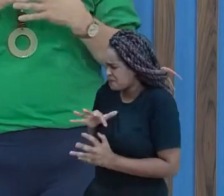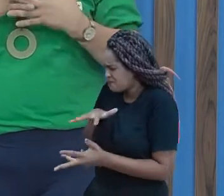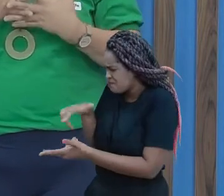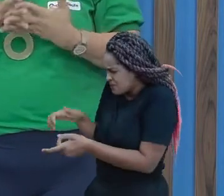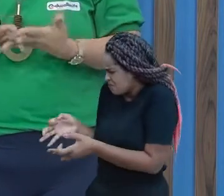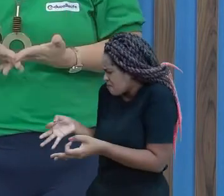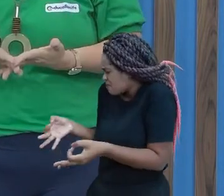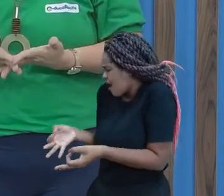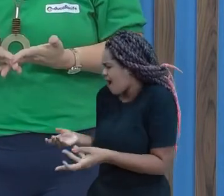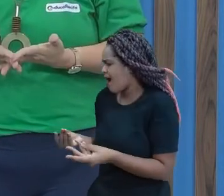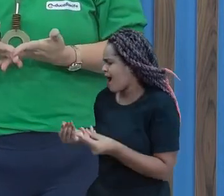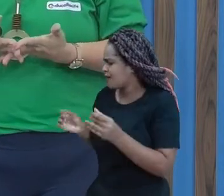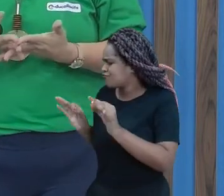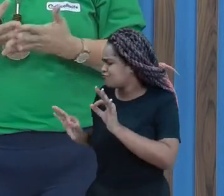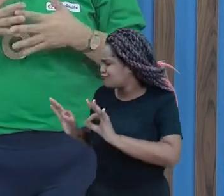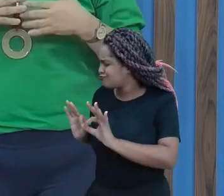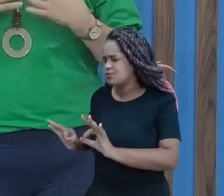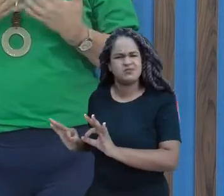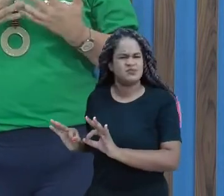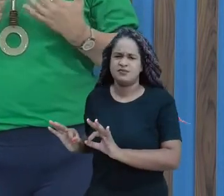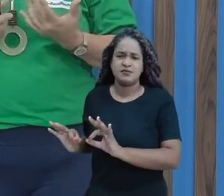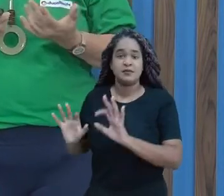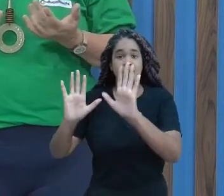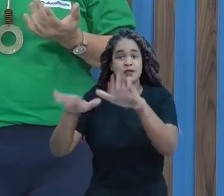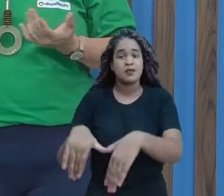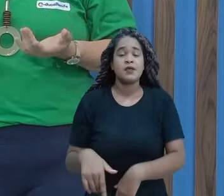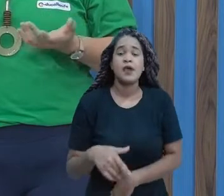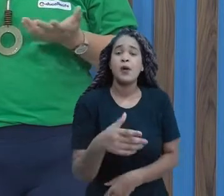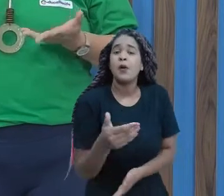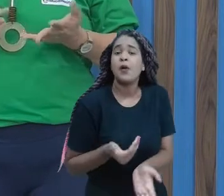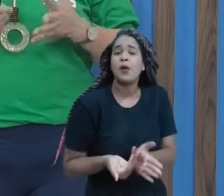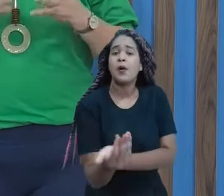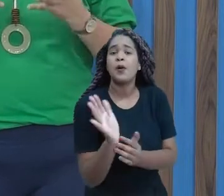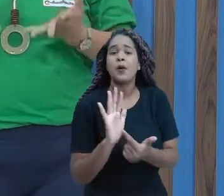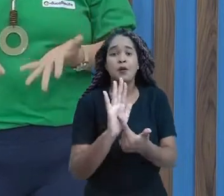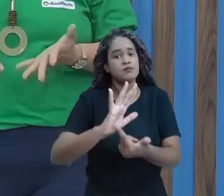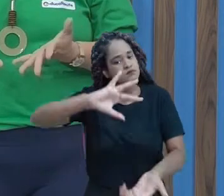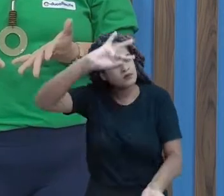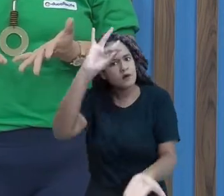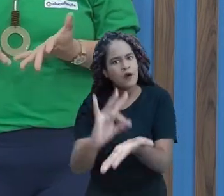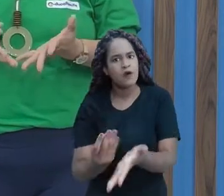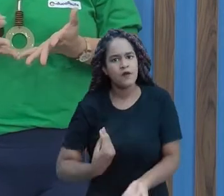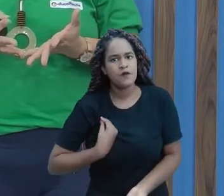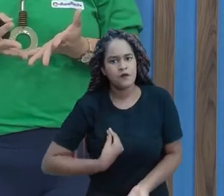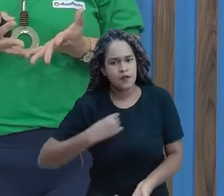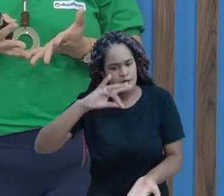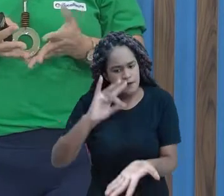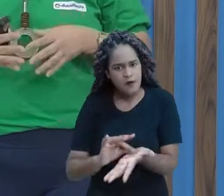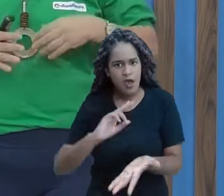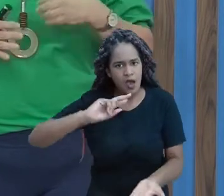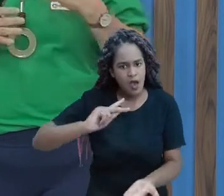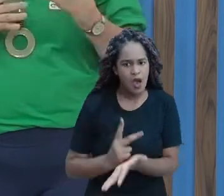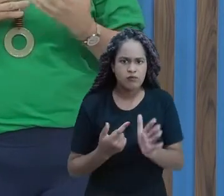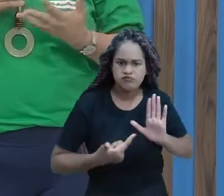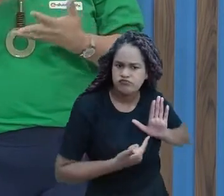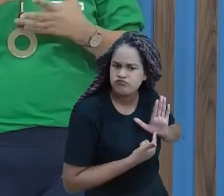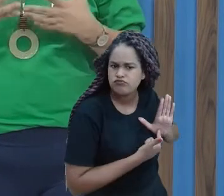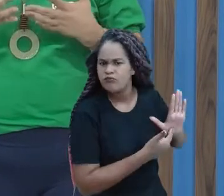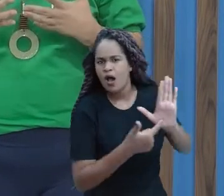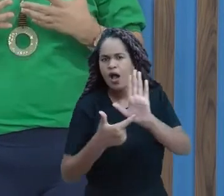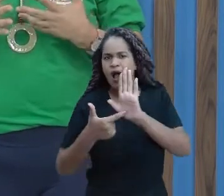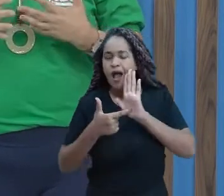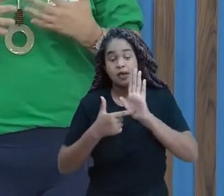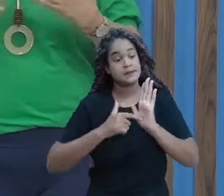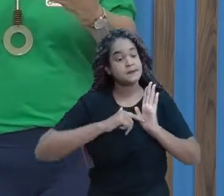tudo tinha que ser belo, né? Eles começaram a mostrar a realidade que estava acontecendo ali. Então, eles começaram a